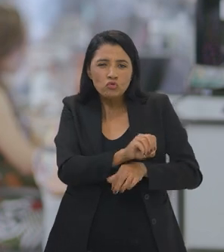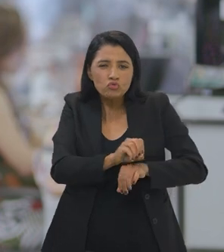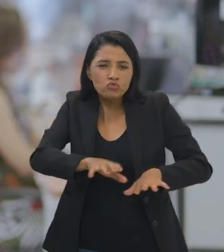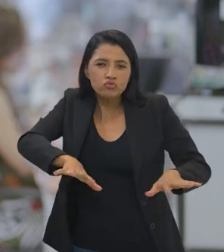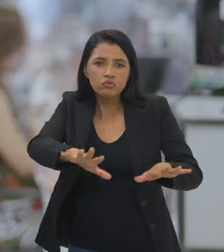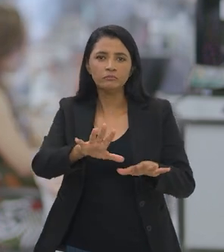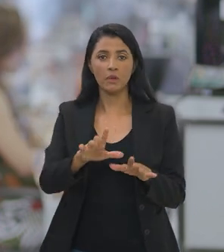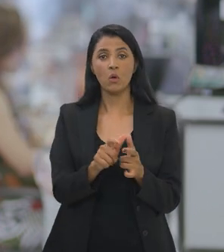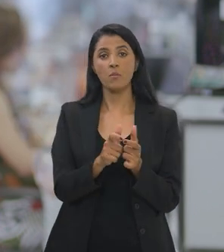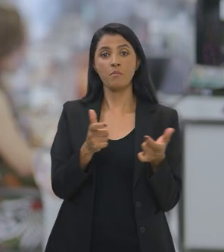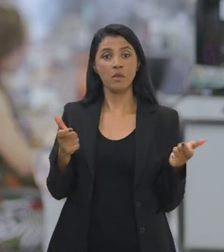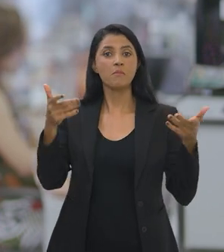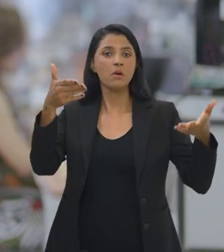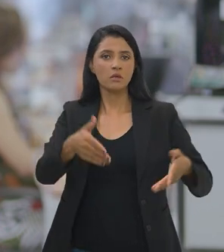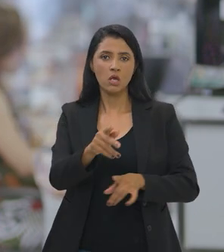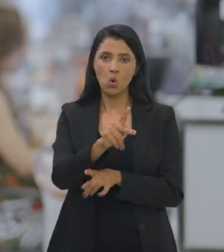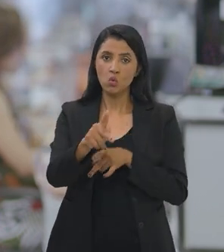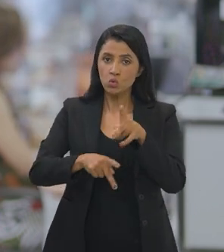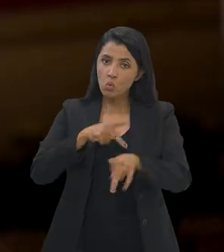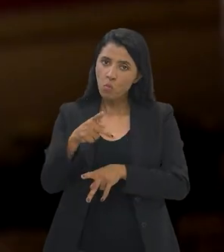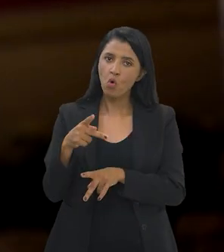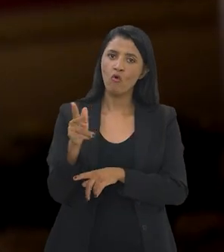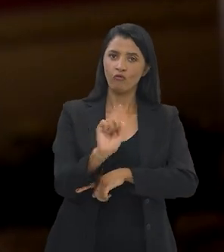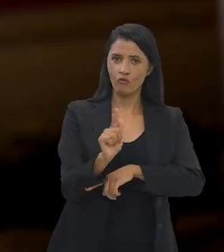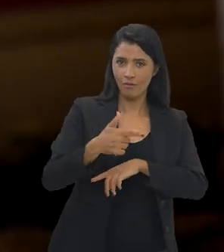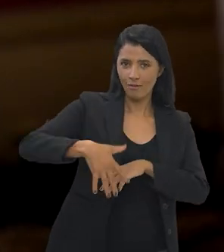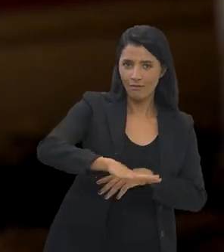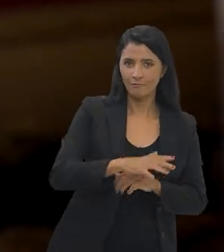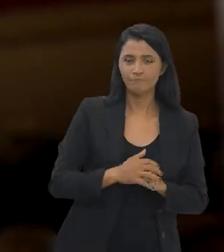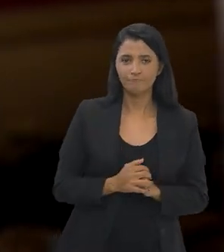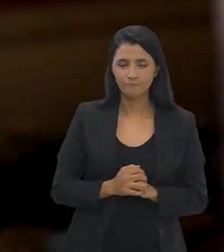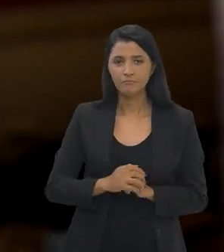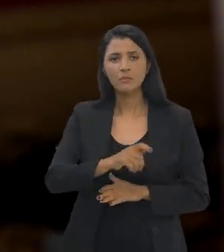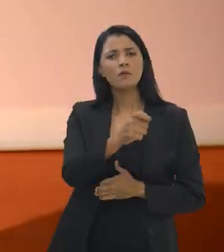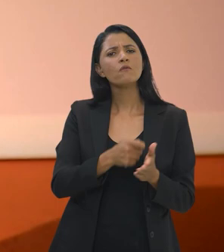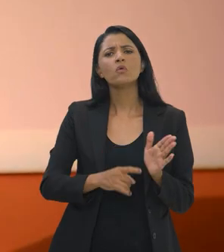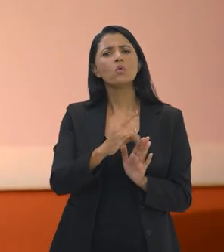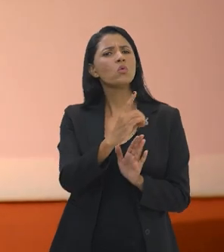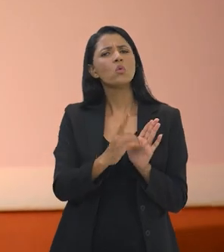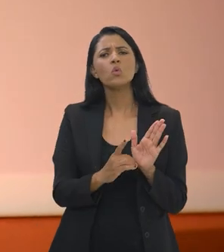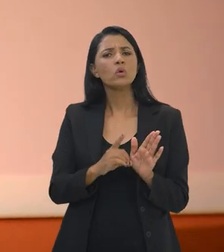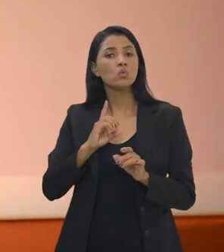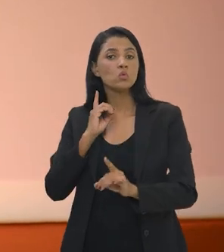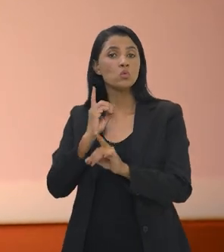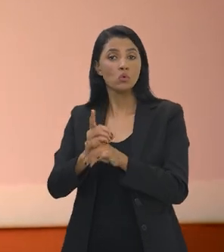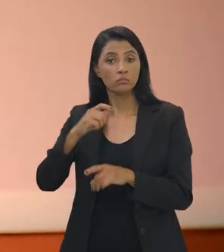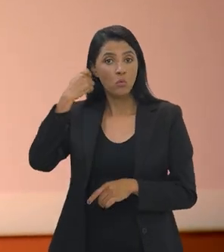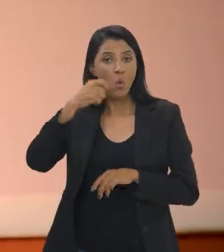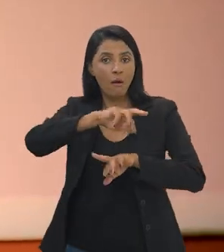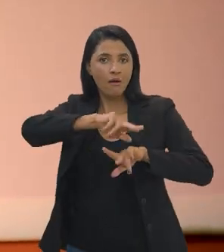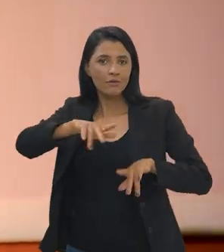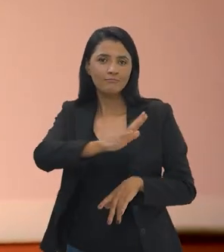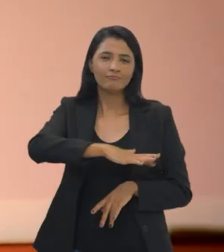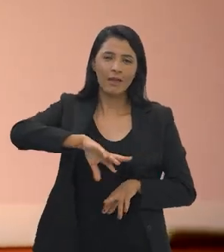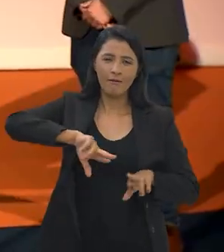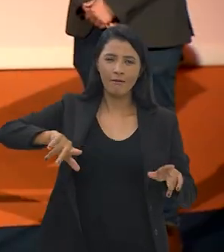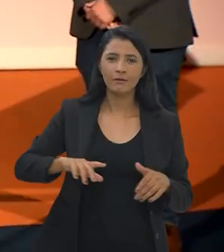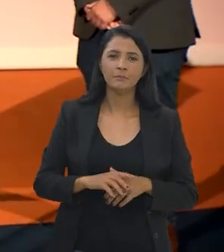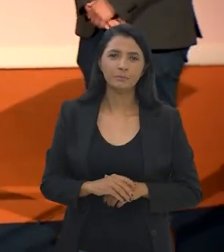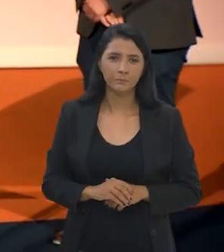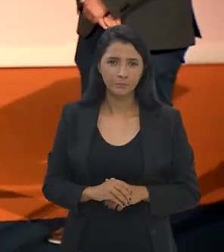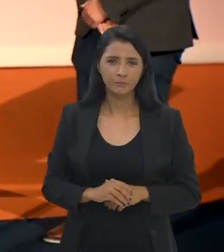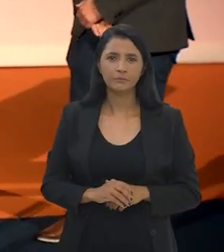os recursos e amplia a participação popular na gestão. O decreto foi assinado durante um encontro com artistas